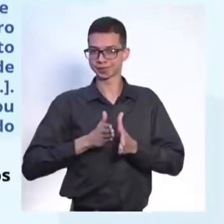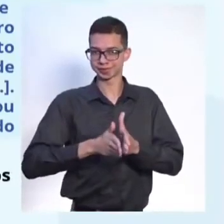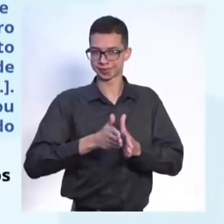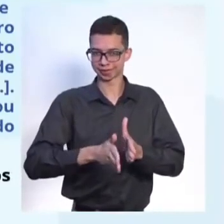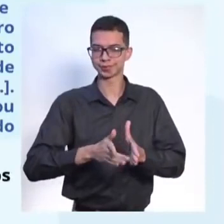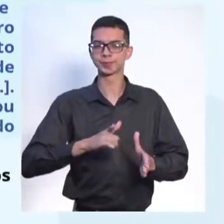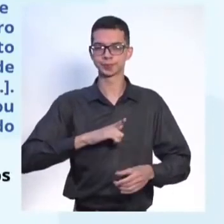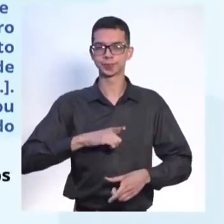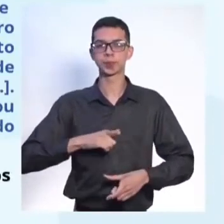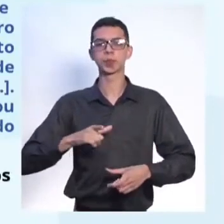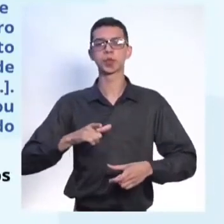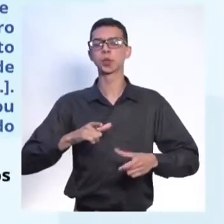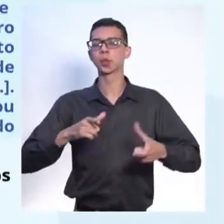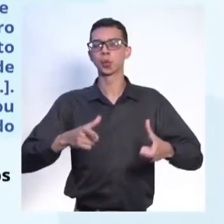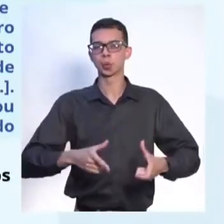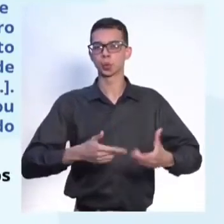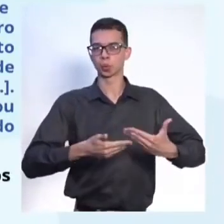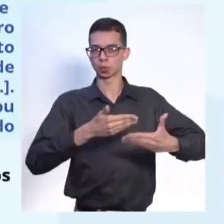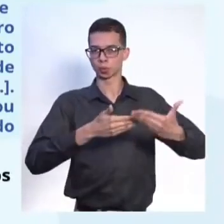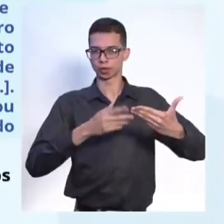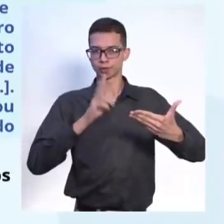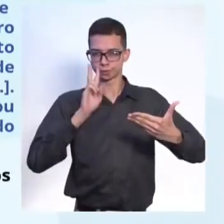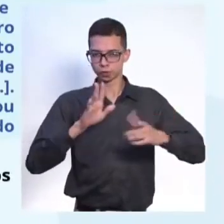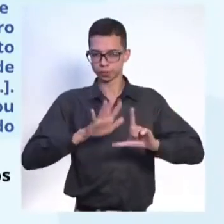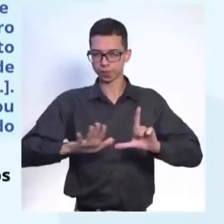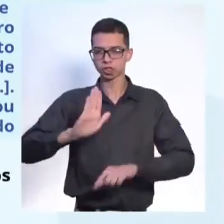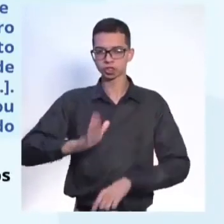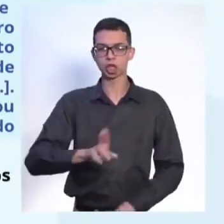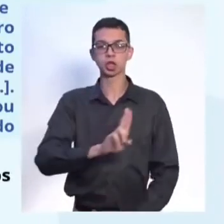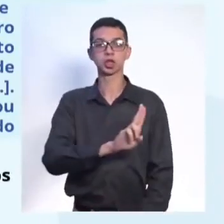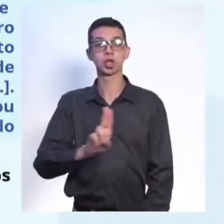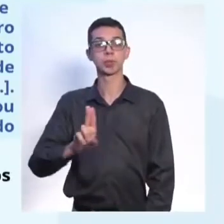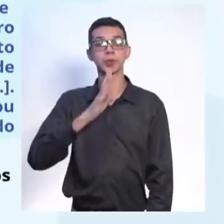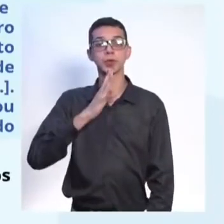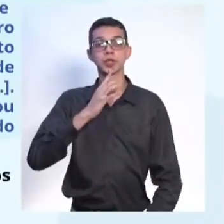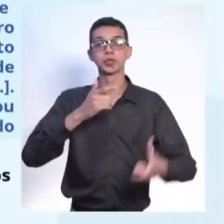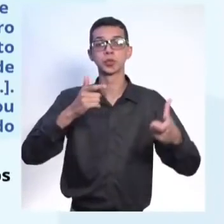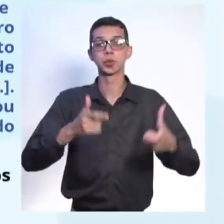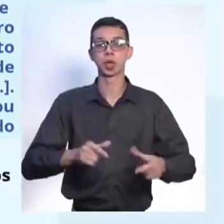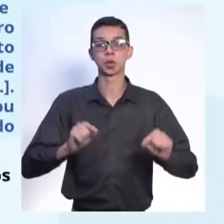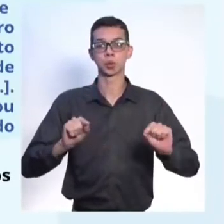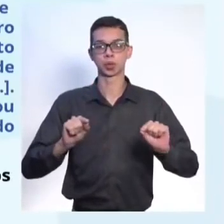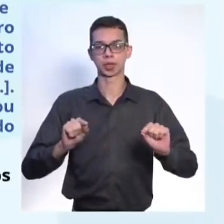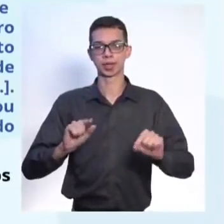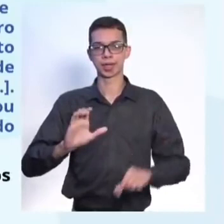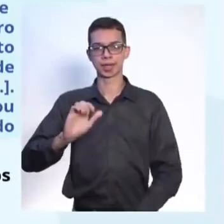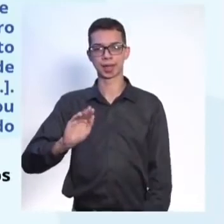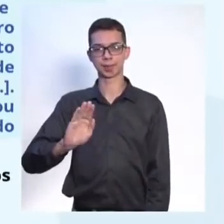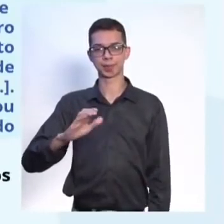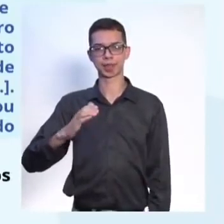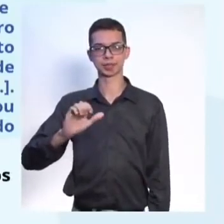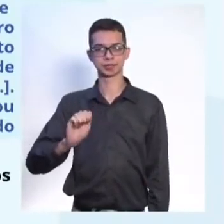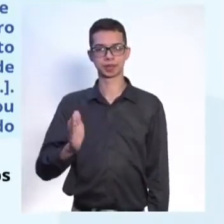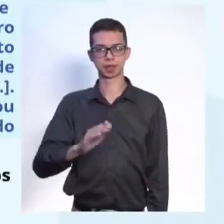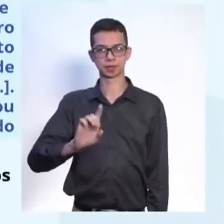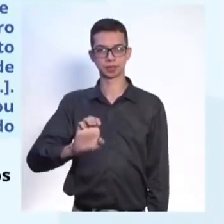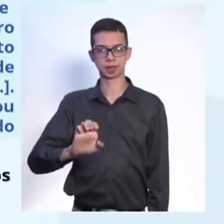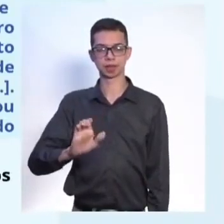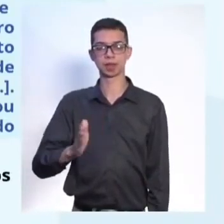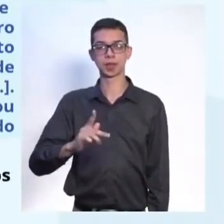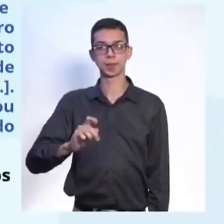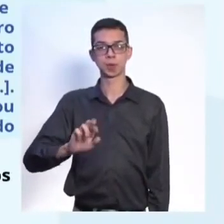nós vimos, fazendo referência ao adorno que havia no portal de entrada, a escultura da cabeça de um